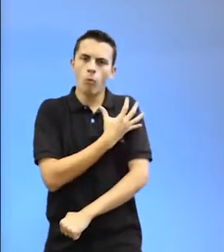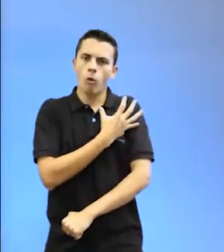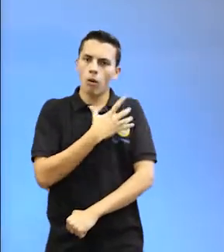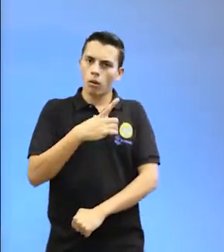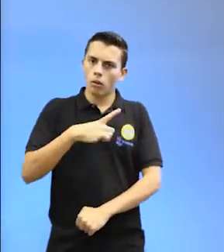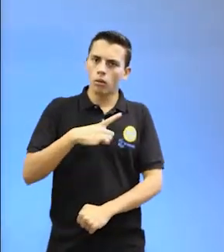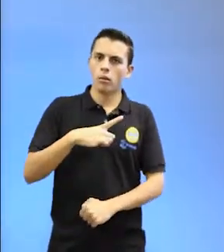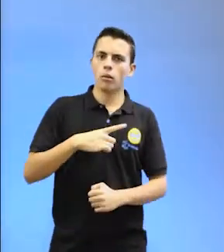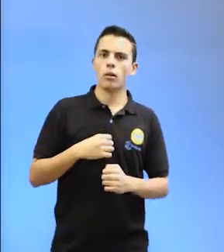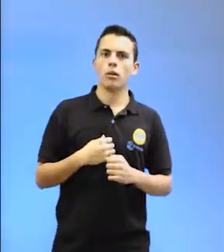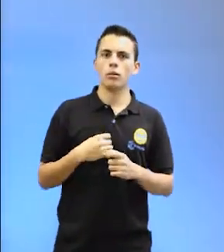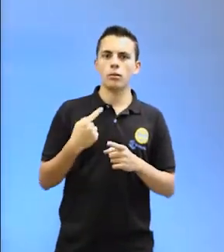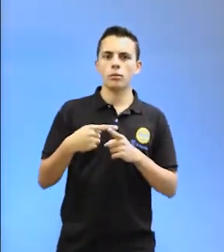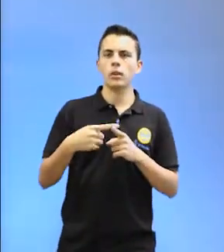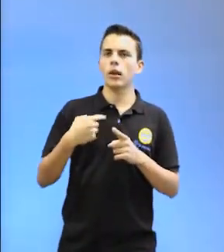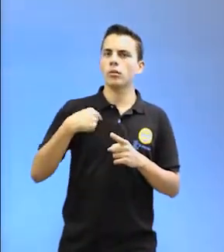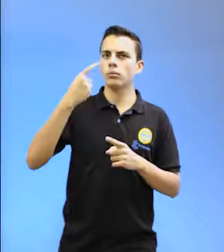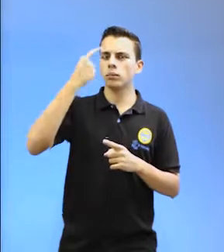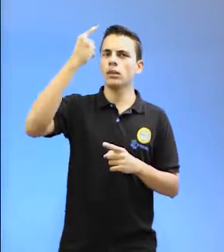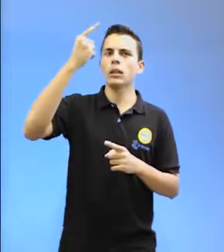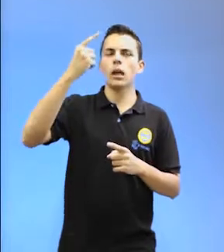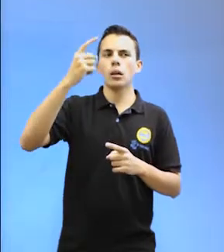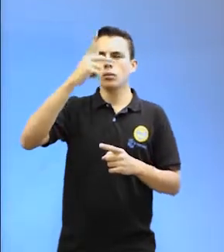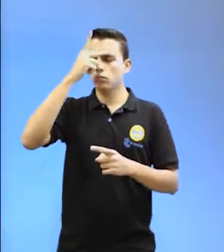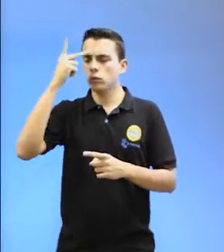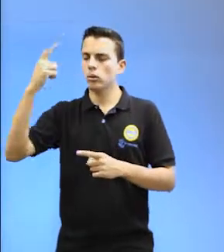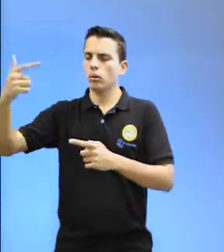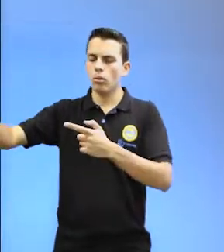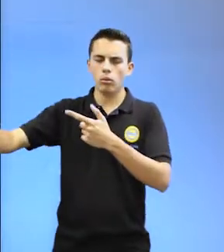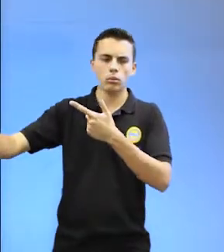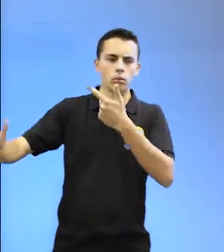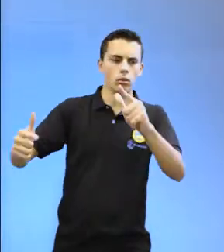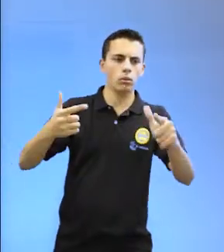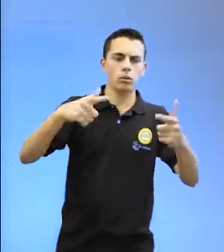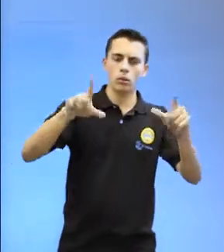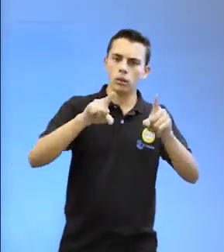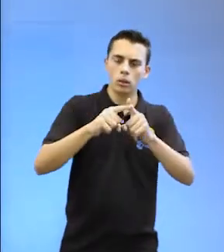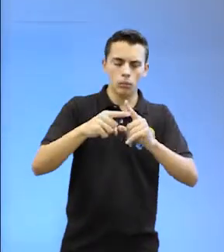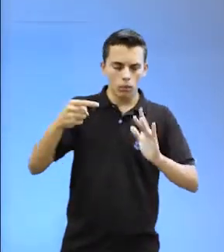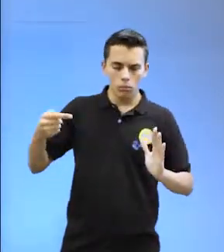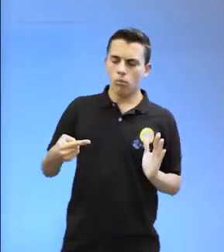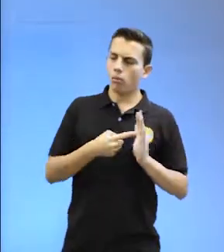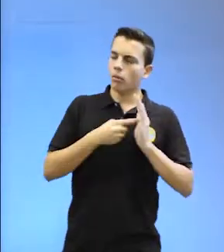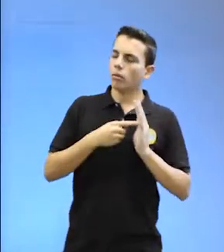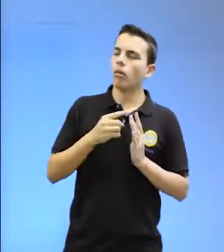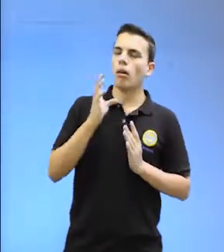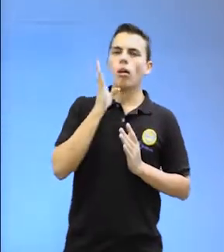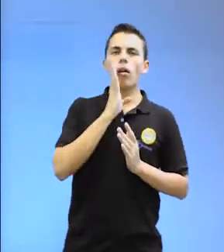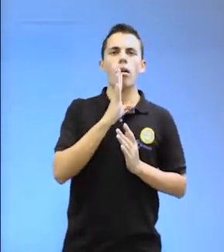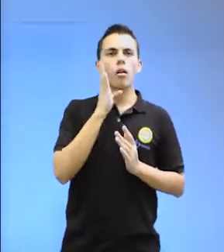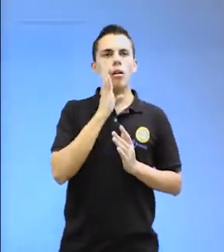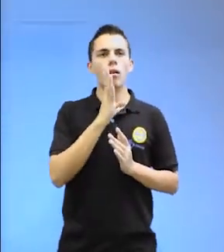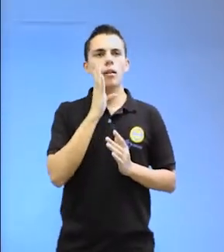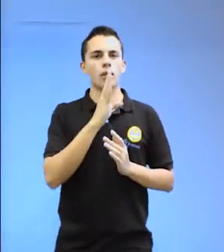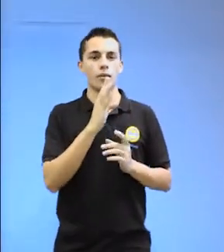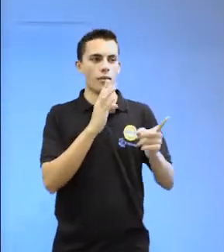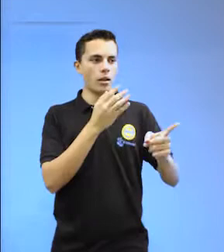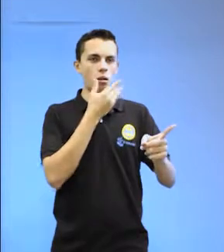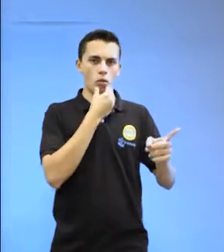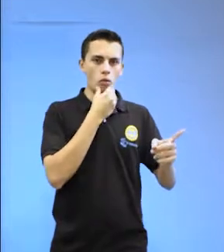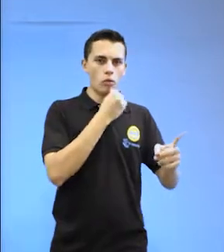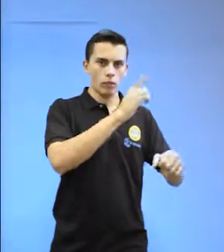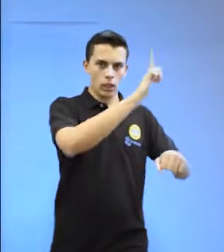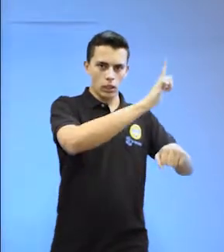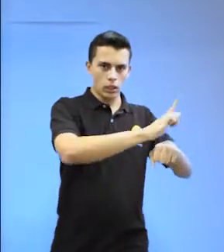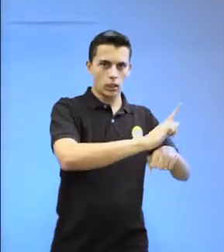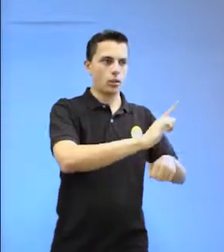outros também acabaram sendo tocados a partir de uma peça teatral. Ligou o gerente do RH dessa empresa,